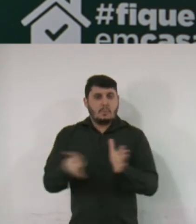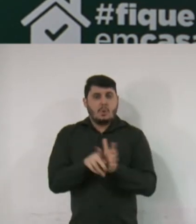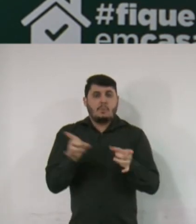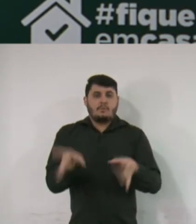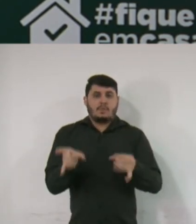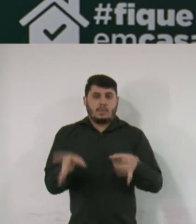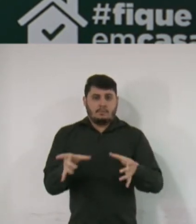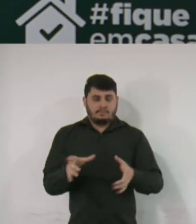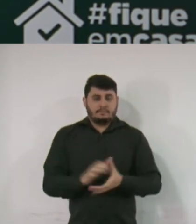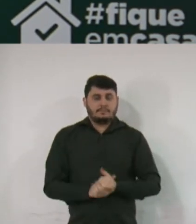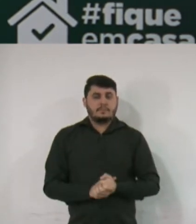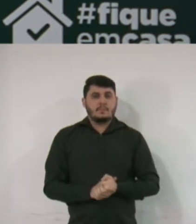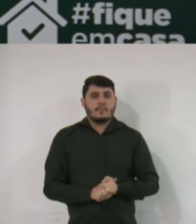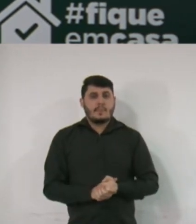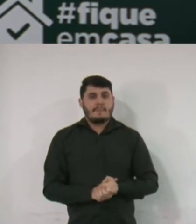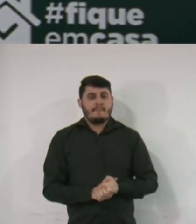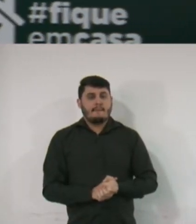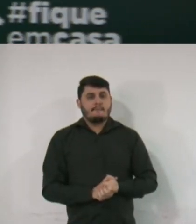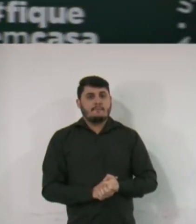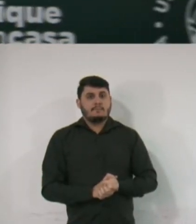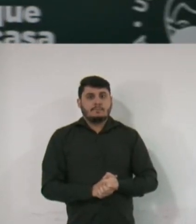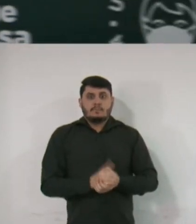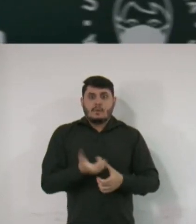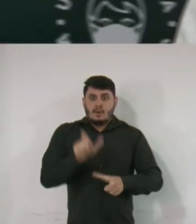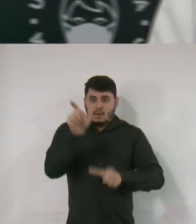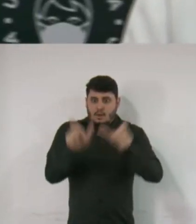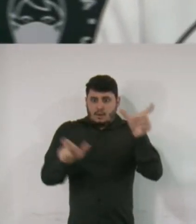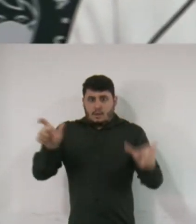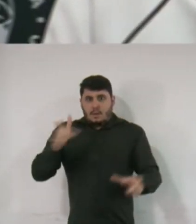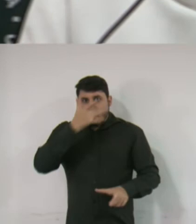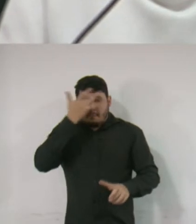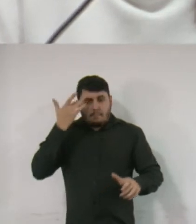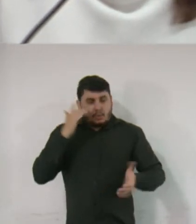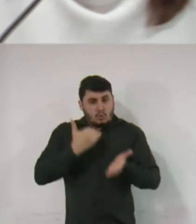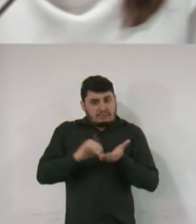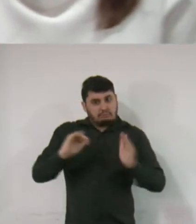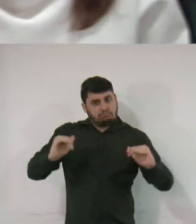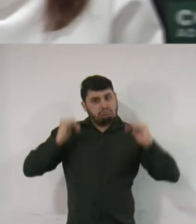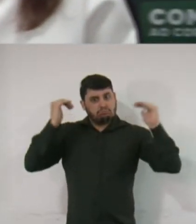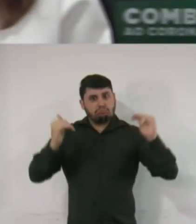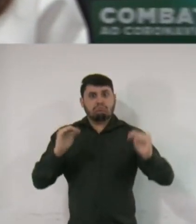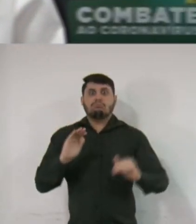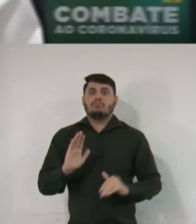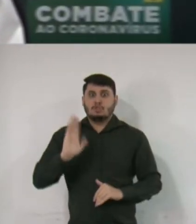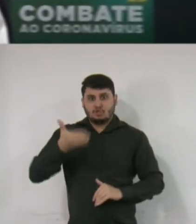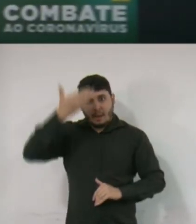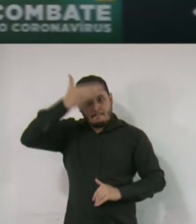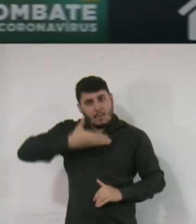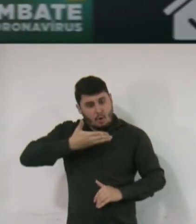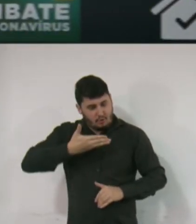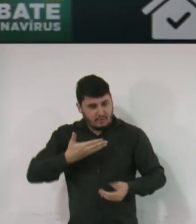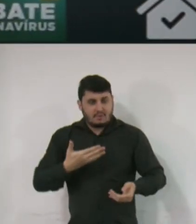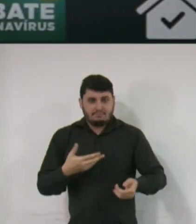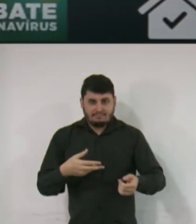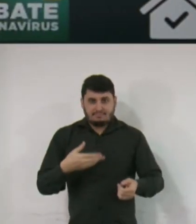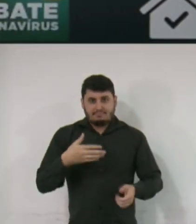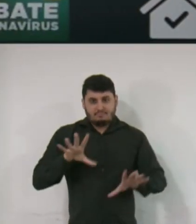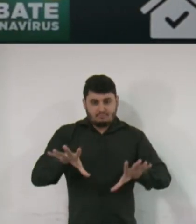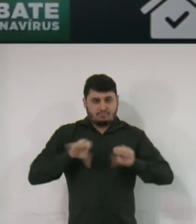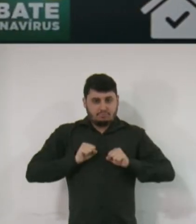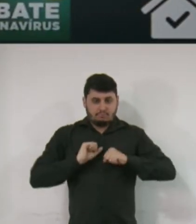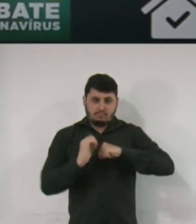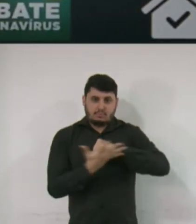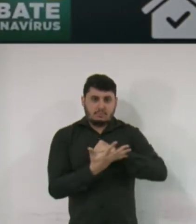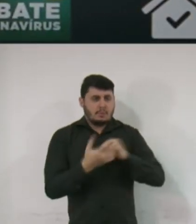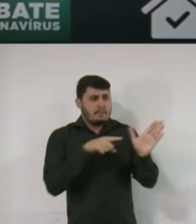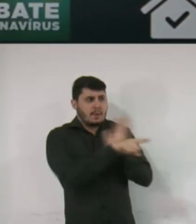TV Jornal, diante de tantos secretários com coronavírus, a prefeita fez o teste? Fiz sim o teste na semana passada